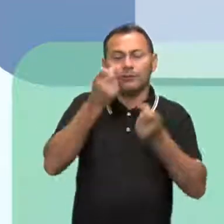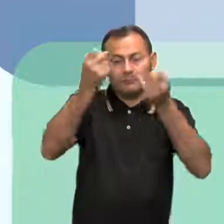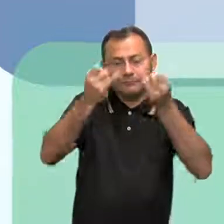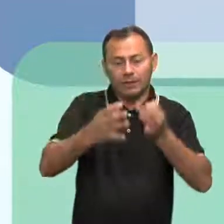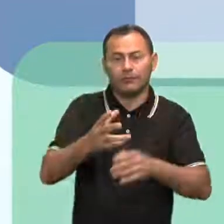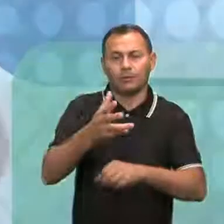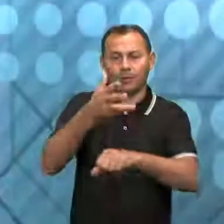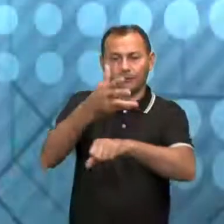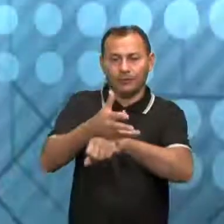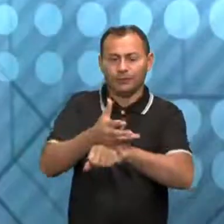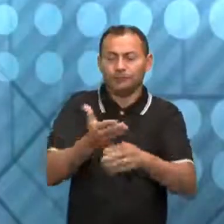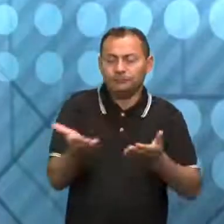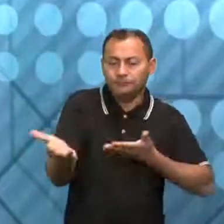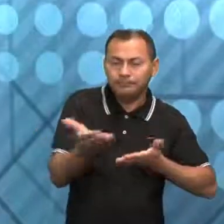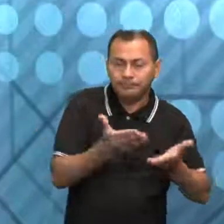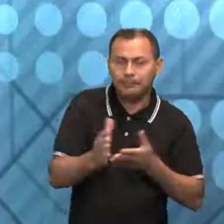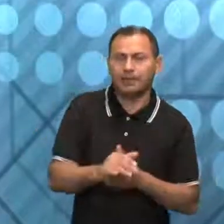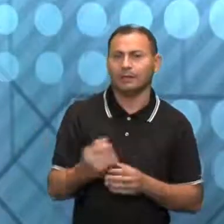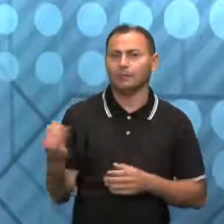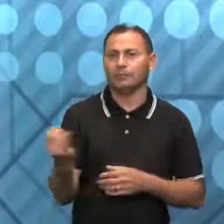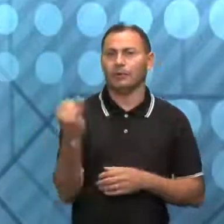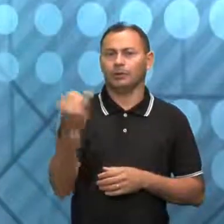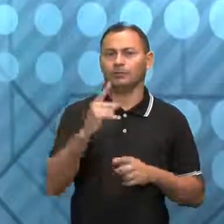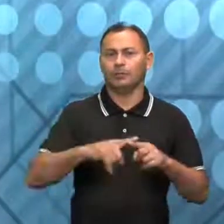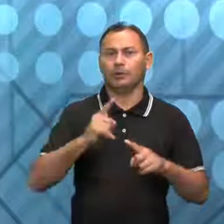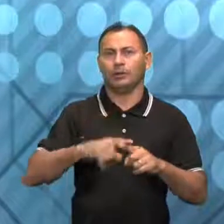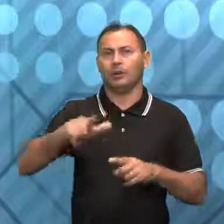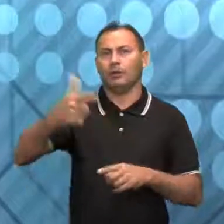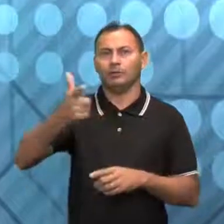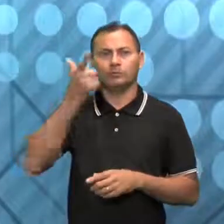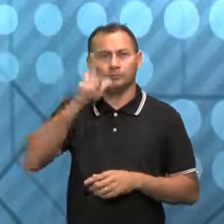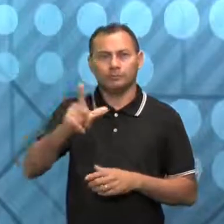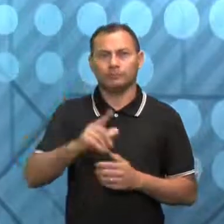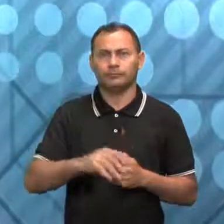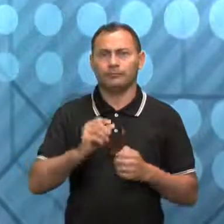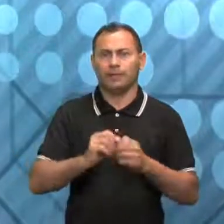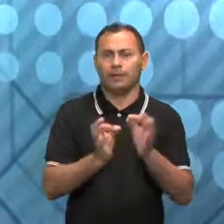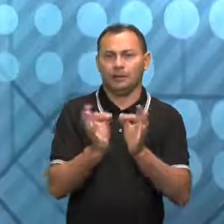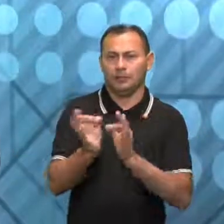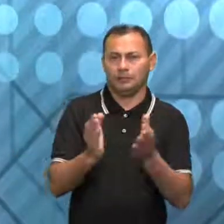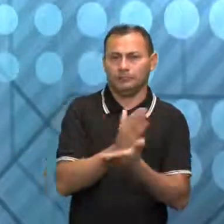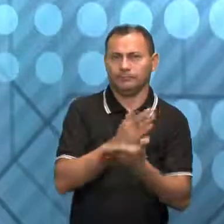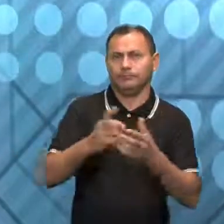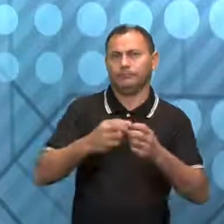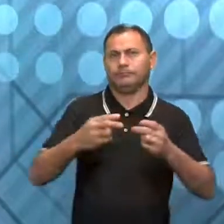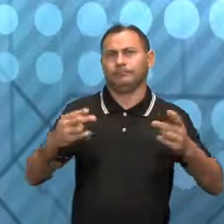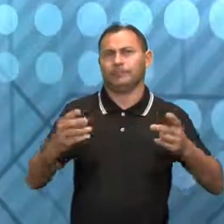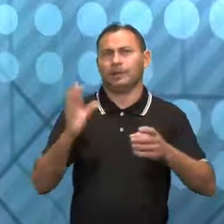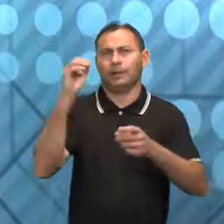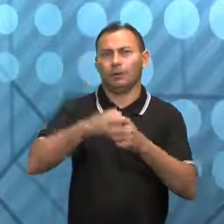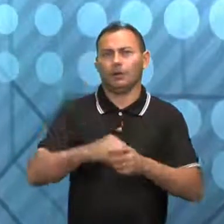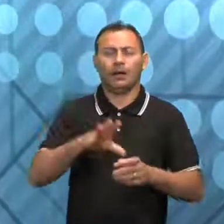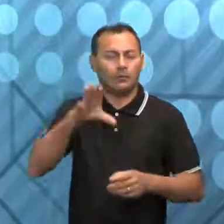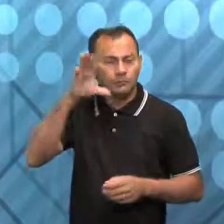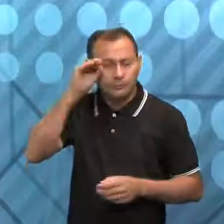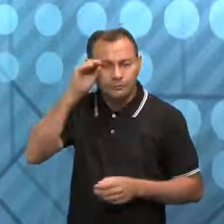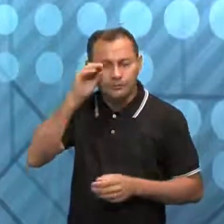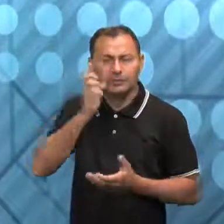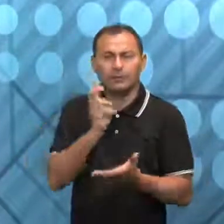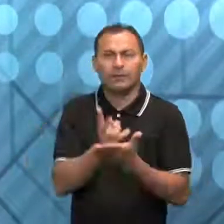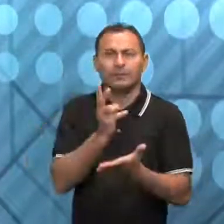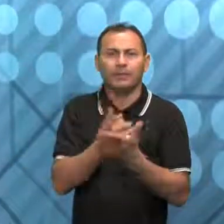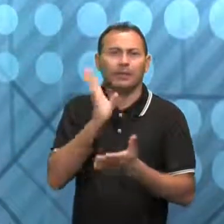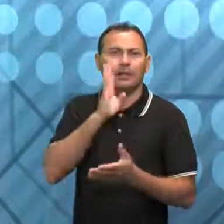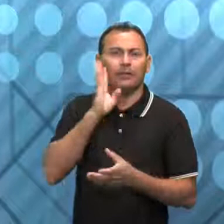Essa interação é sempre muito importante, porque são horas que a gente consegue resolver algumas questões, colocar curiosidades. É sempre legal